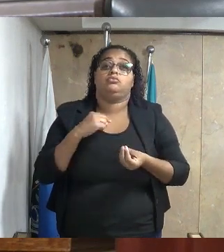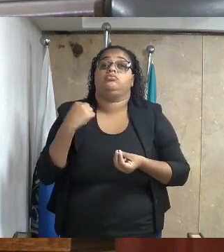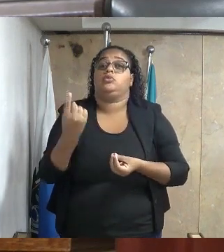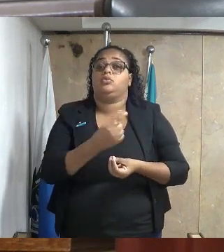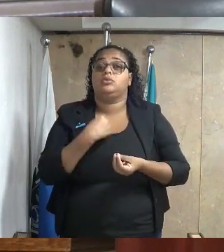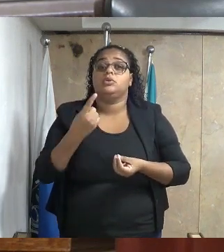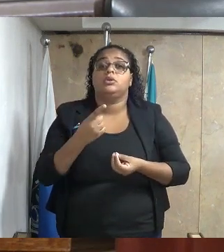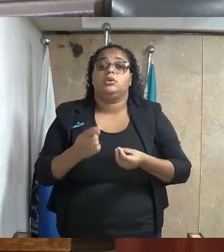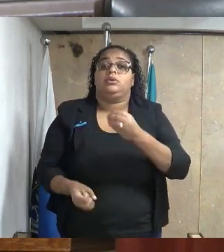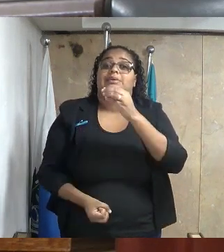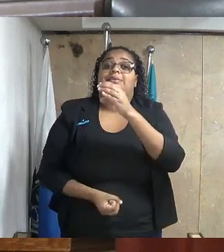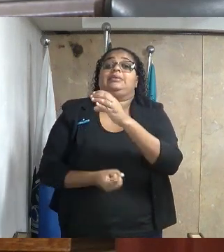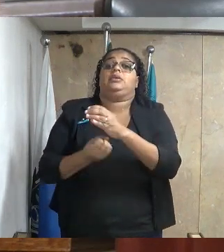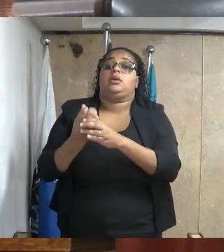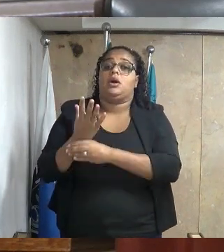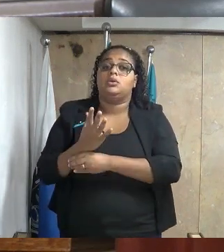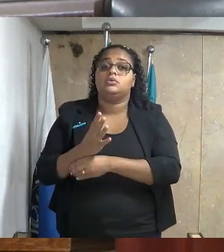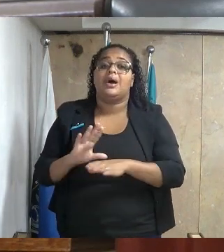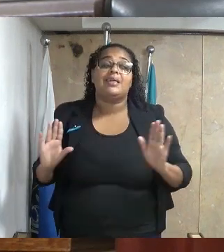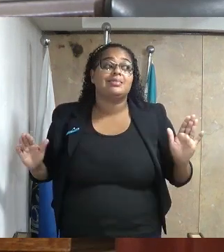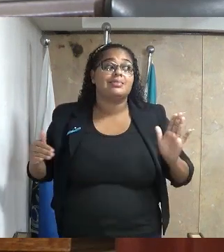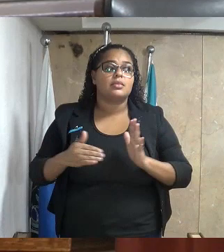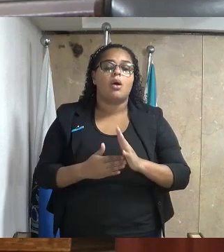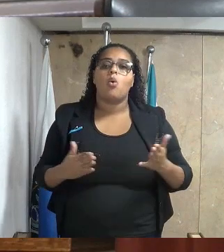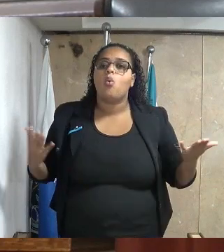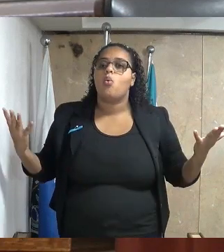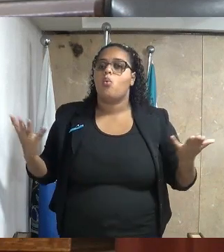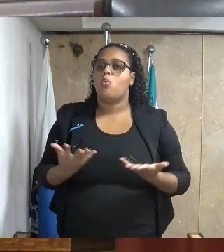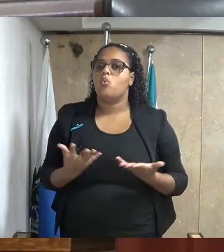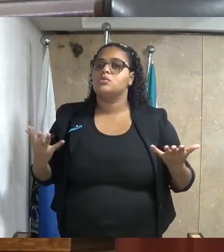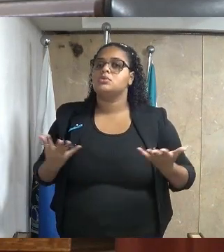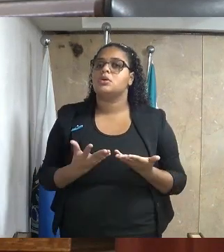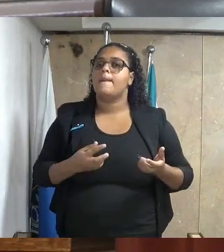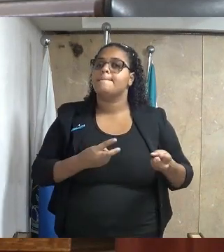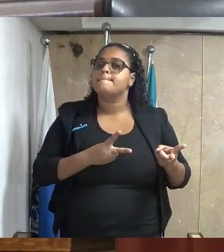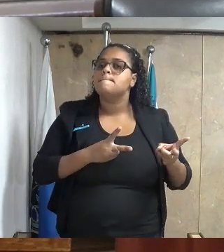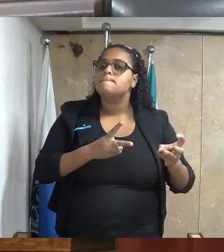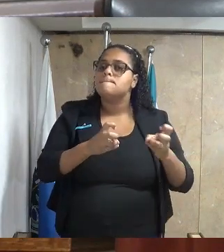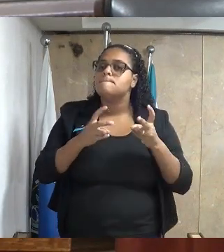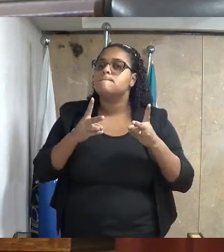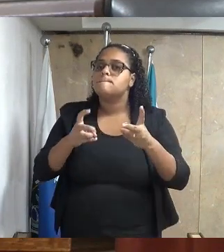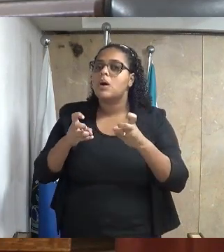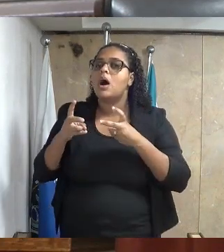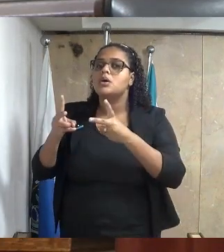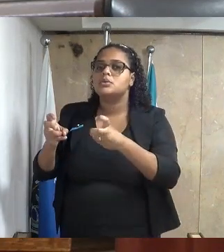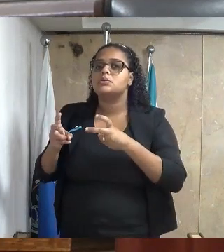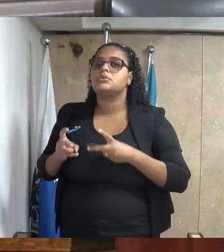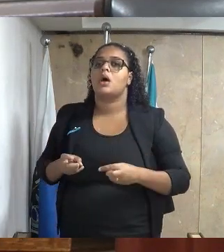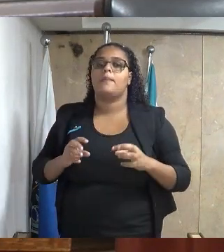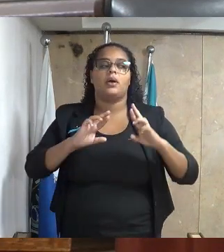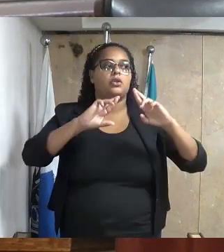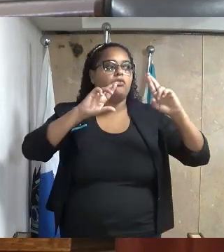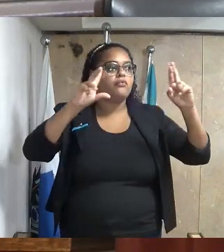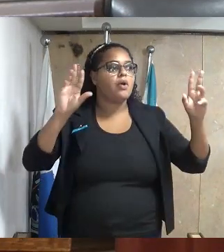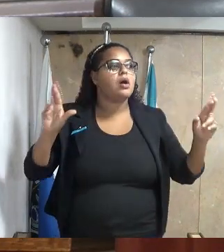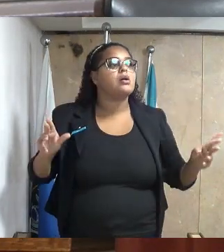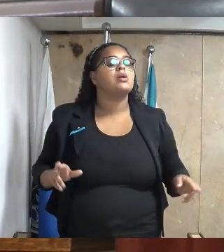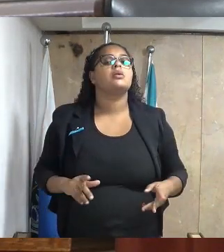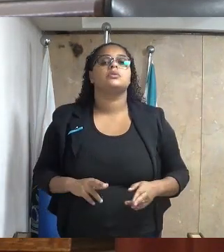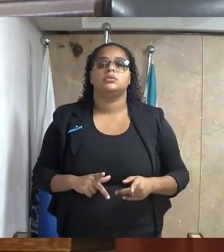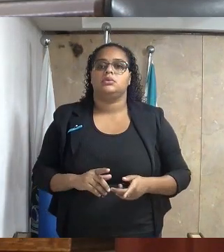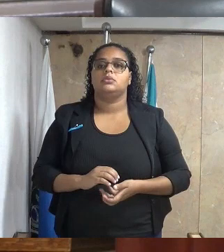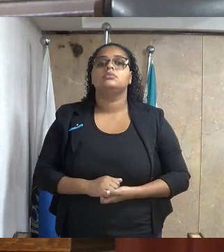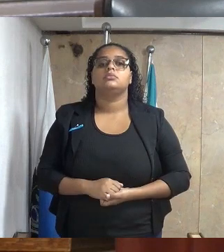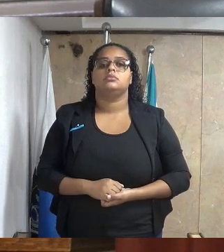se construiu e até hoje a gente percebe essas indiferenças. Mas Vossa